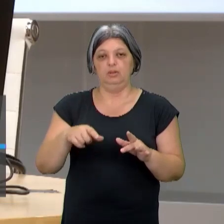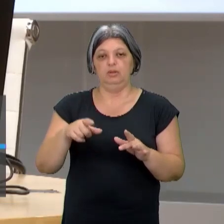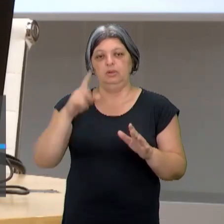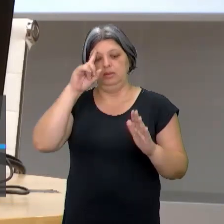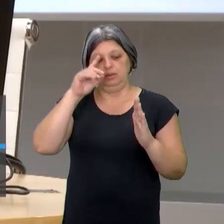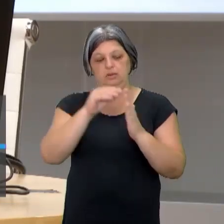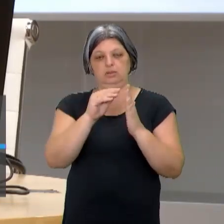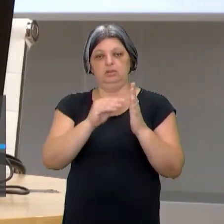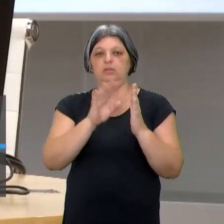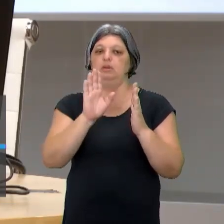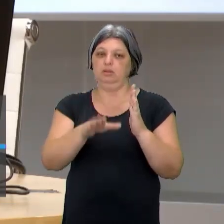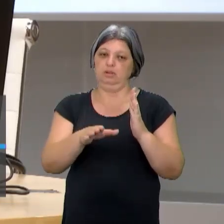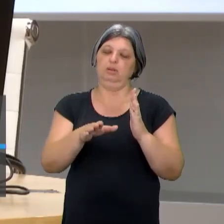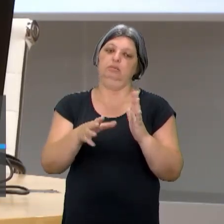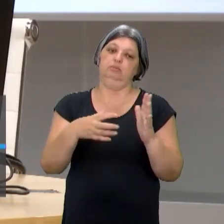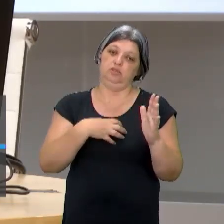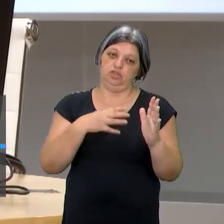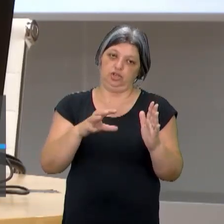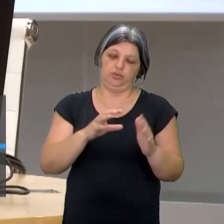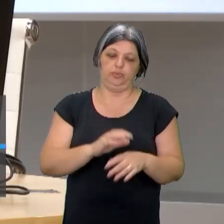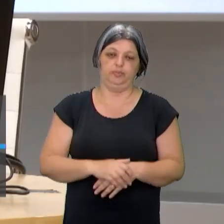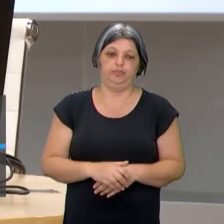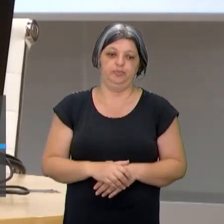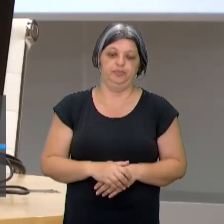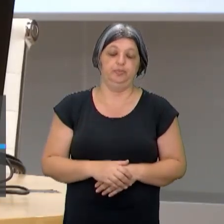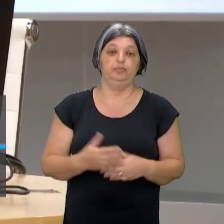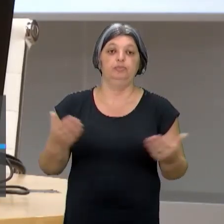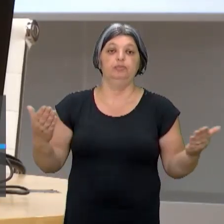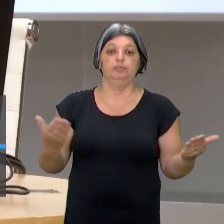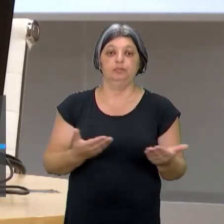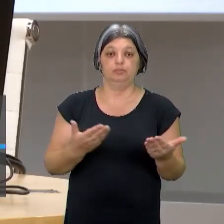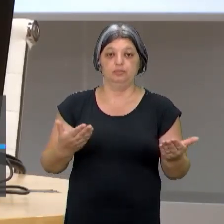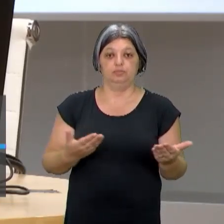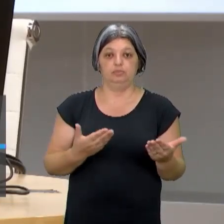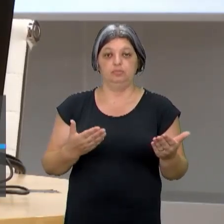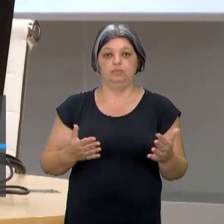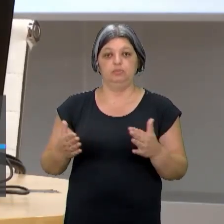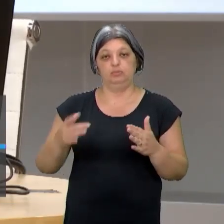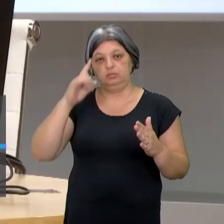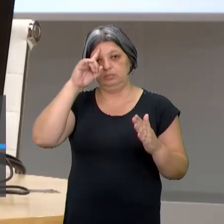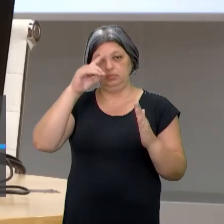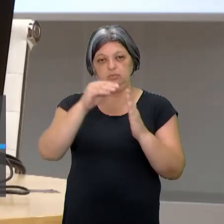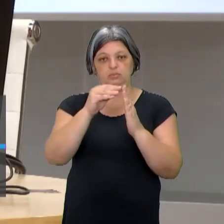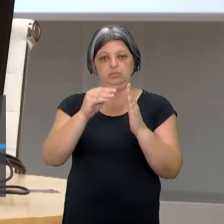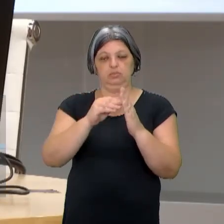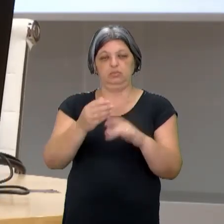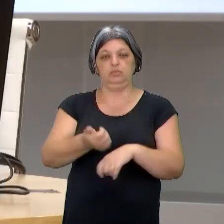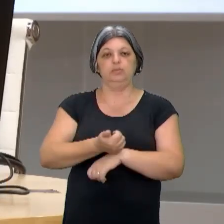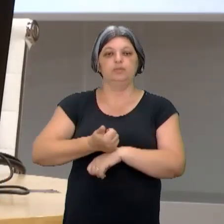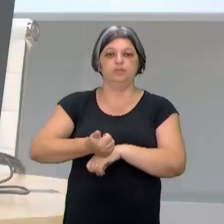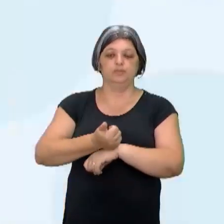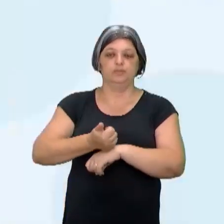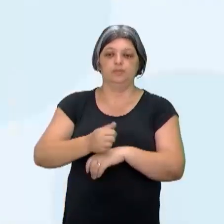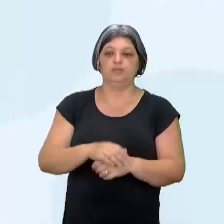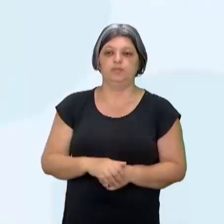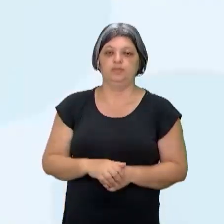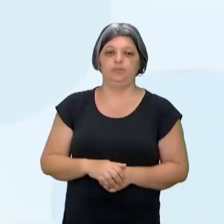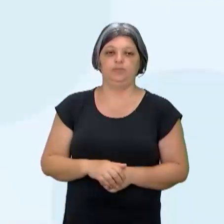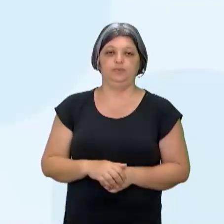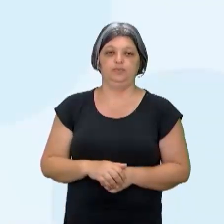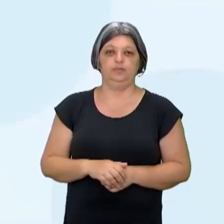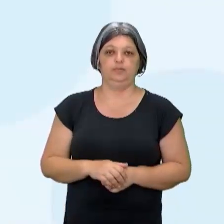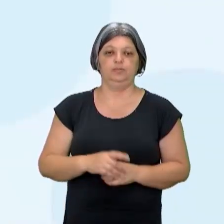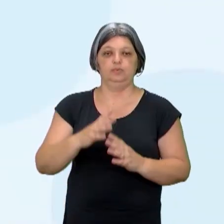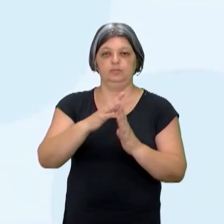da escola é isso. Agora a gente vai falar um pouquinho sobre a agenda dos profissionais. Então, no próximo slide,